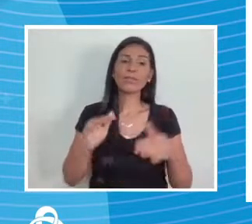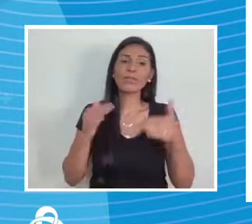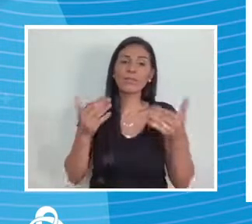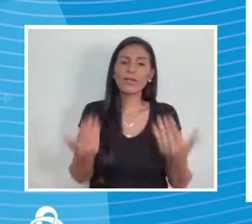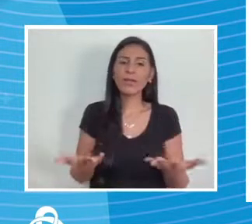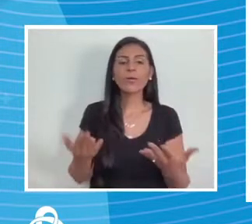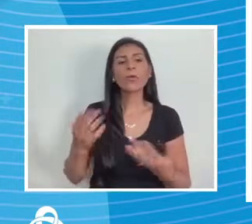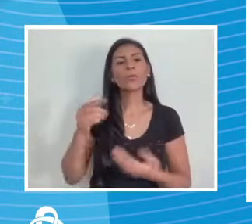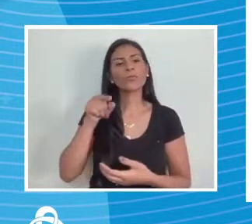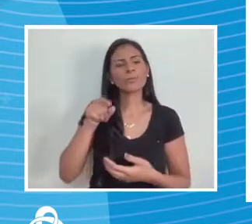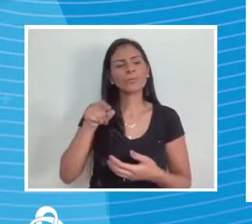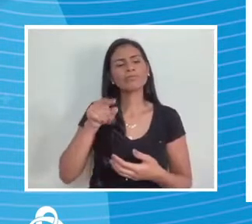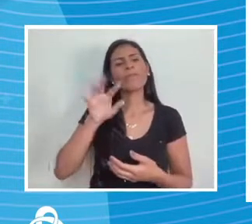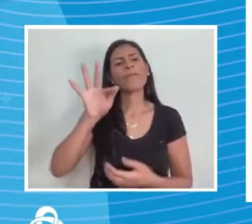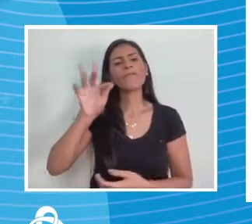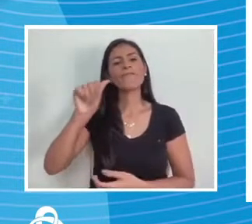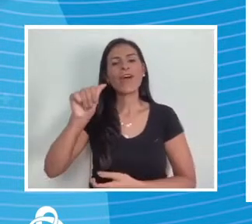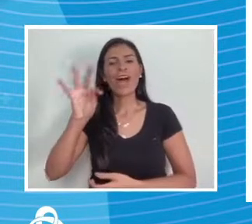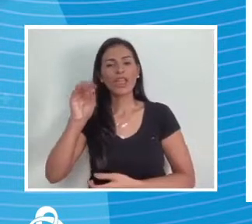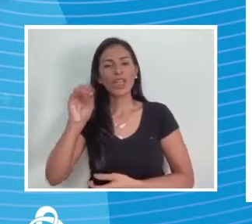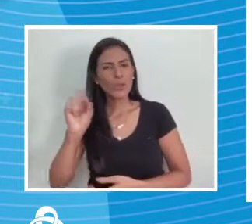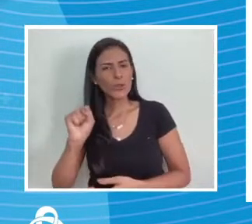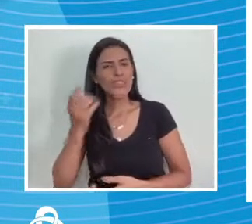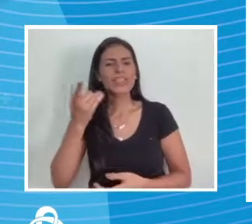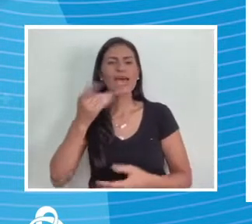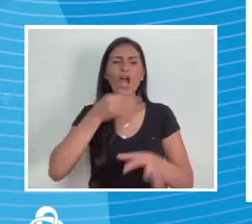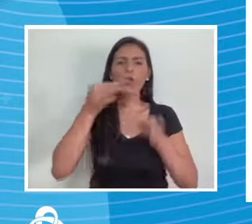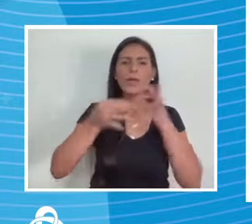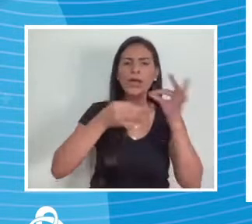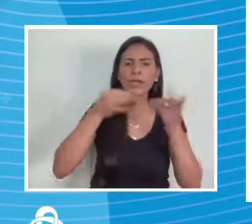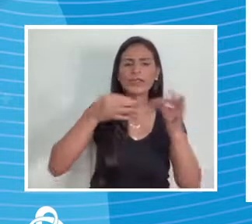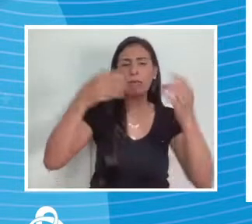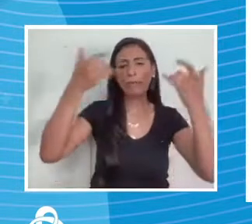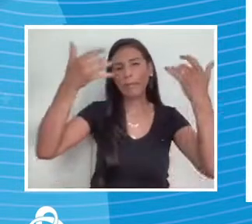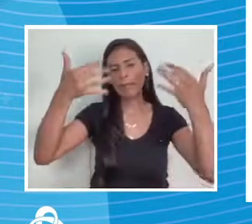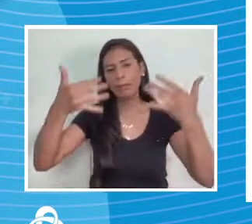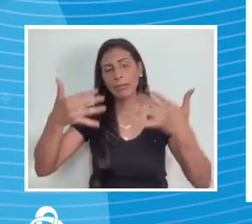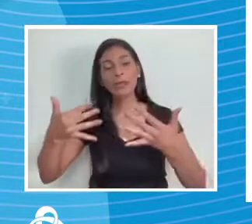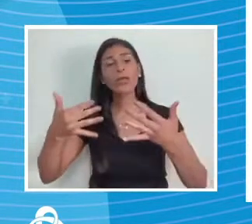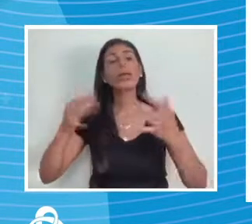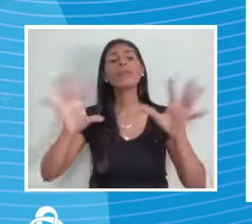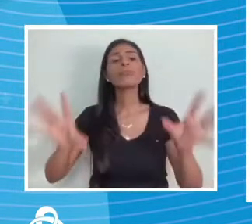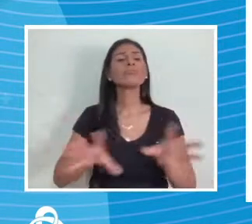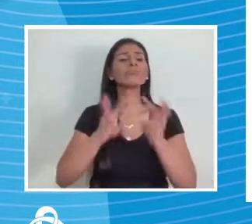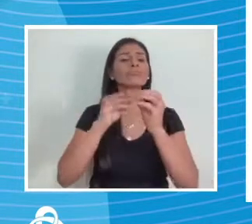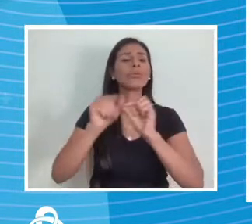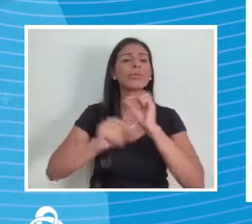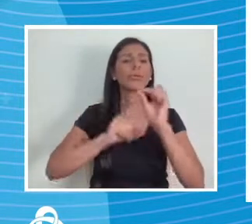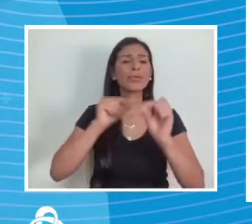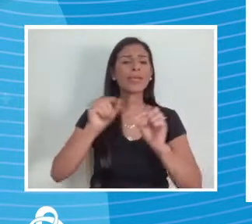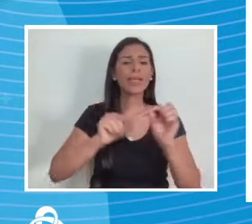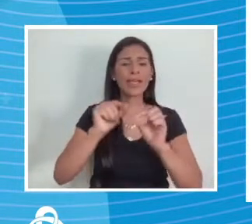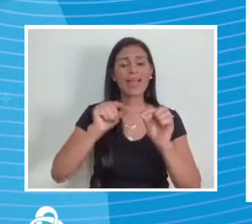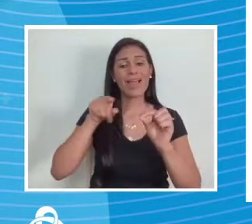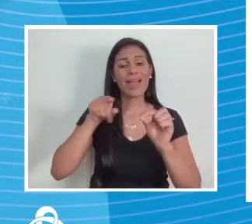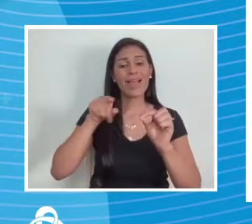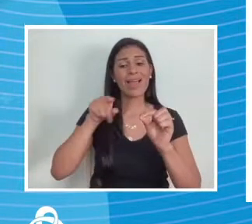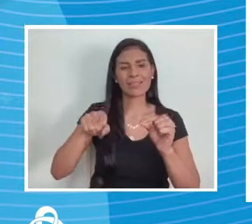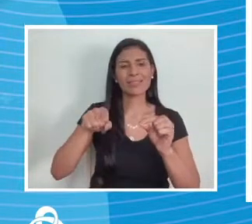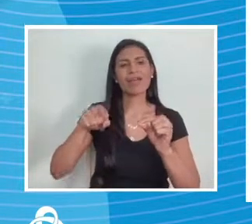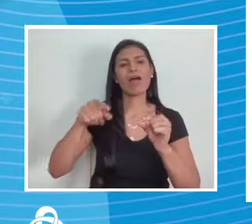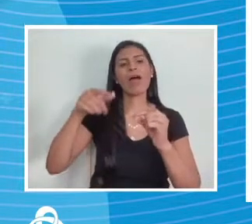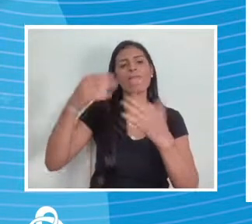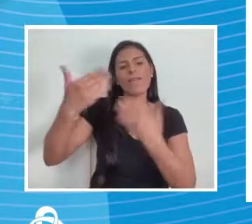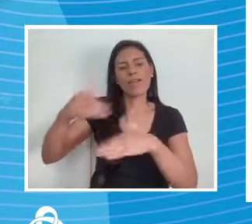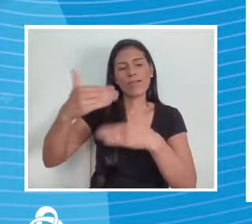de fatos e de argumentos é para dizer que, na verdade, as avaliações somativas, como são colocadas, ao mesmo tempo que